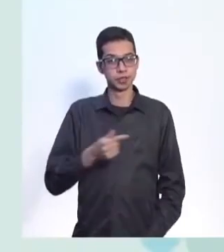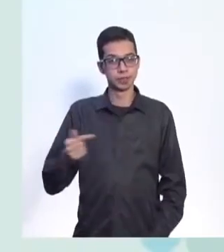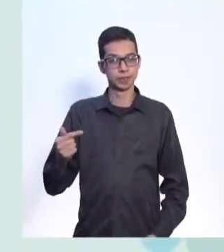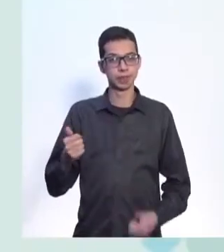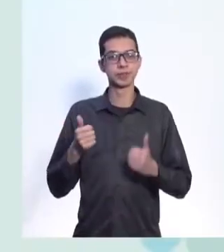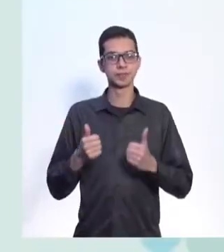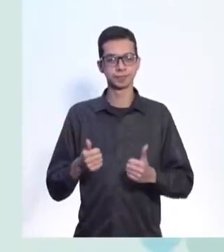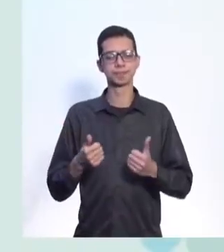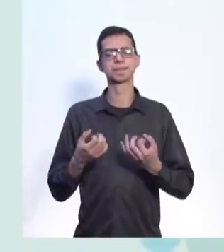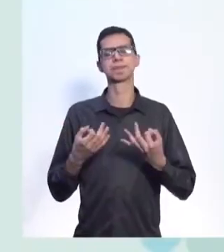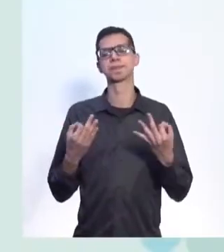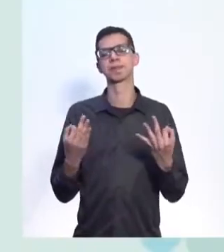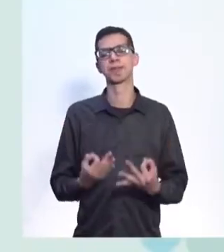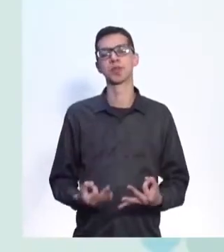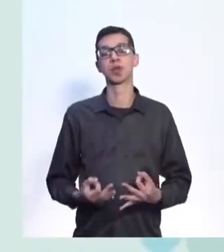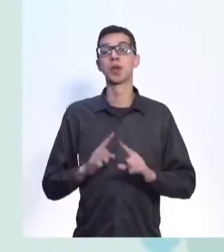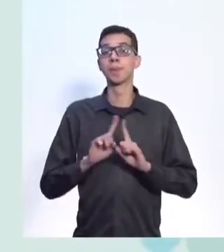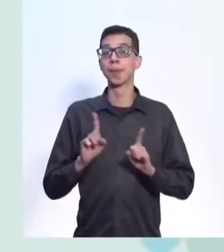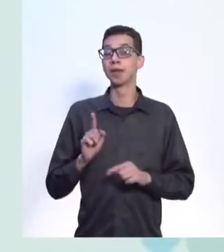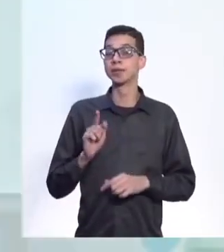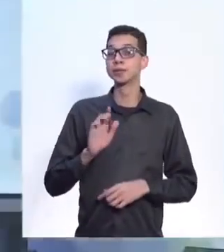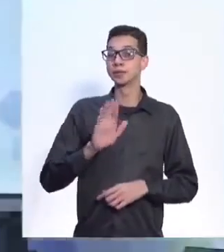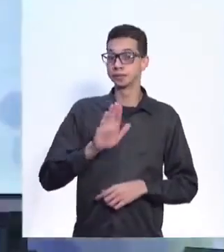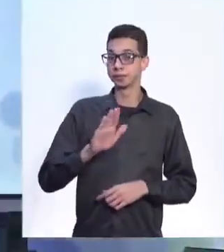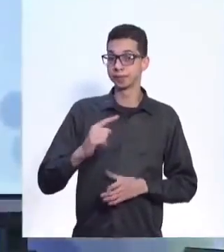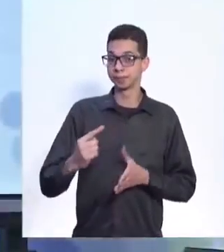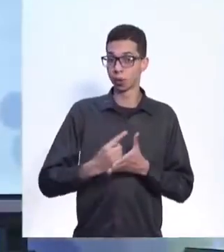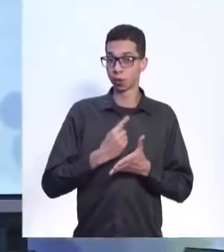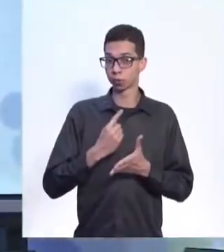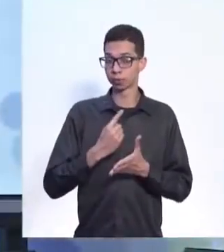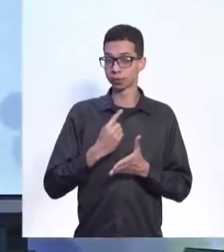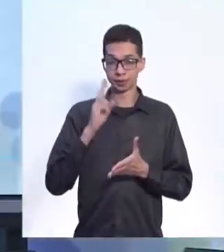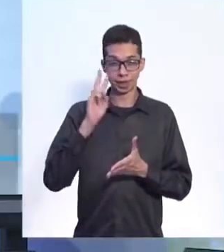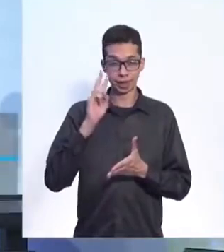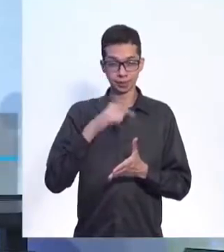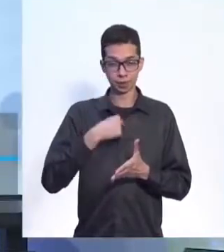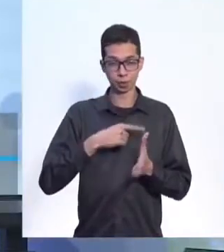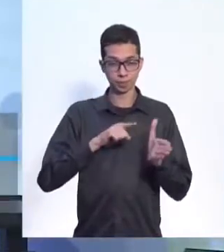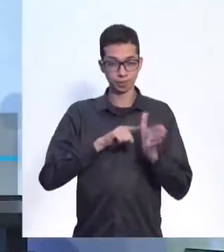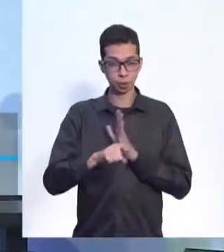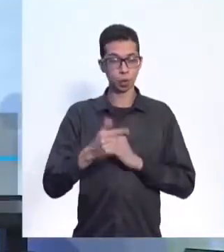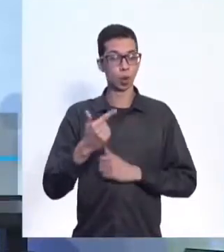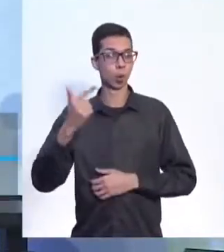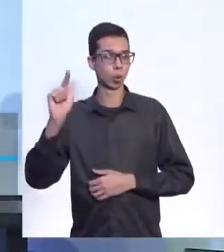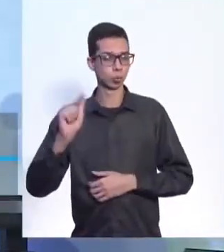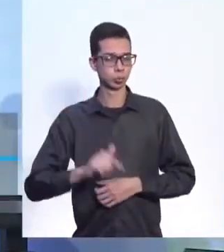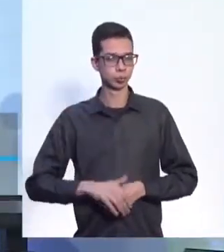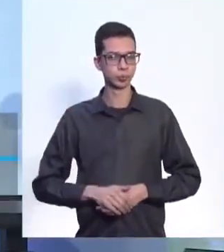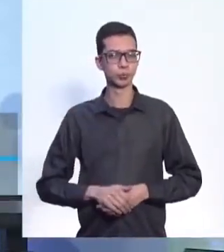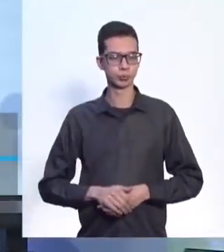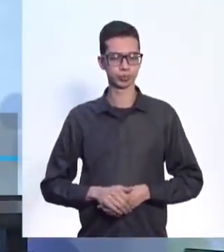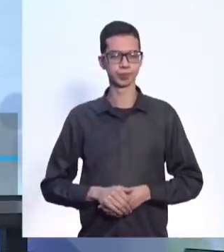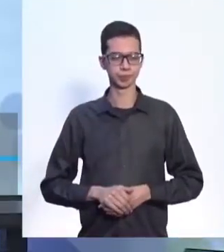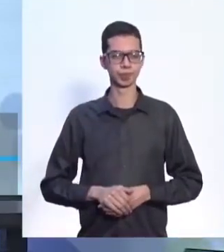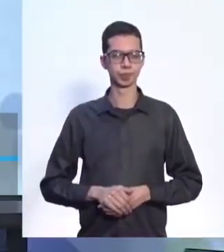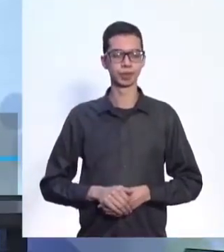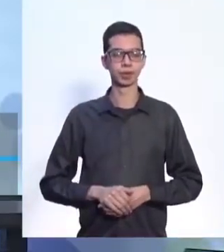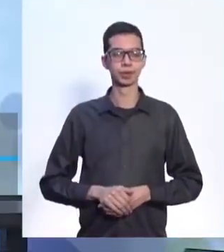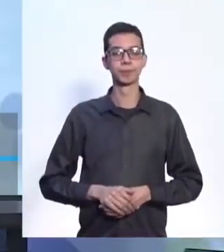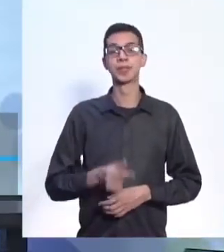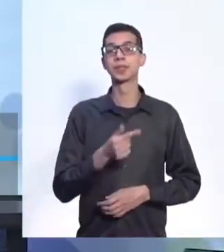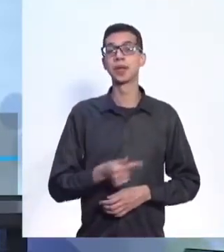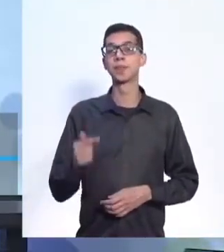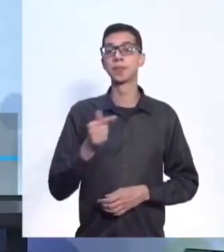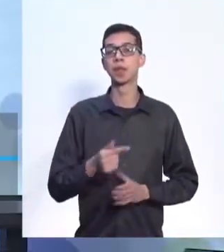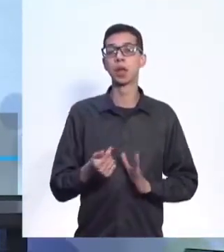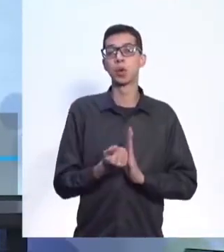Mas havia uma outra pergunta, lembra? A pergunta era: quantas semanas estará garantido que ela não vai